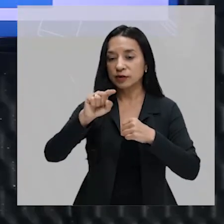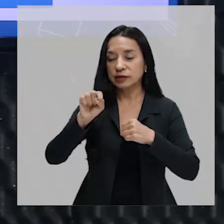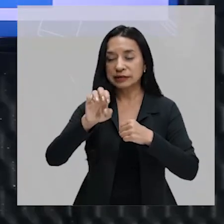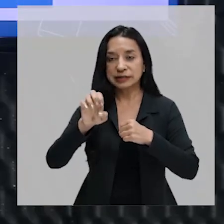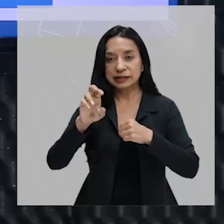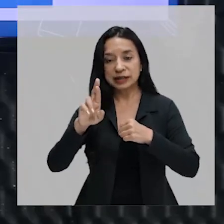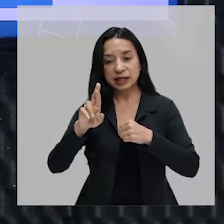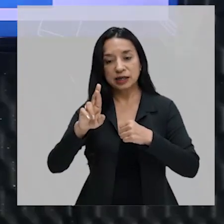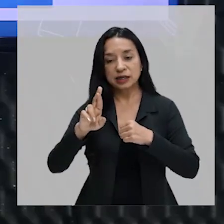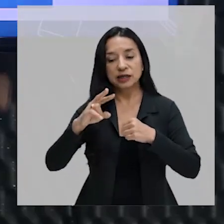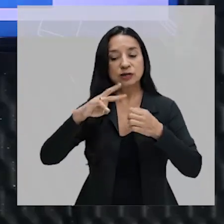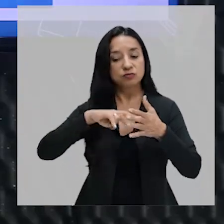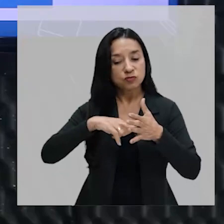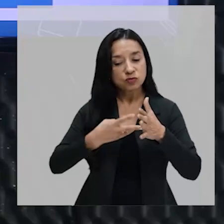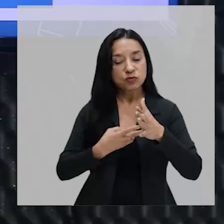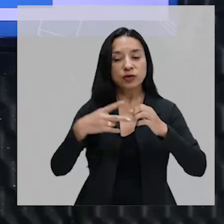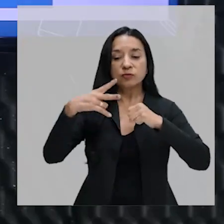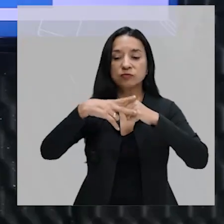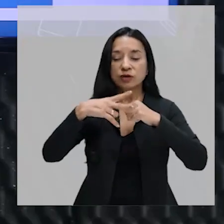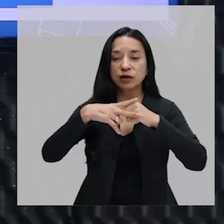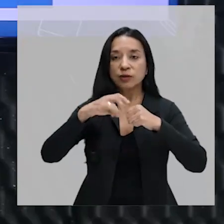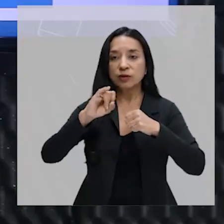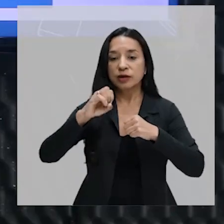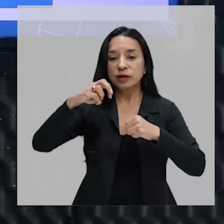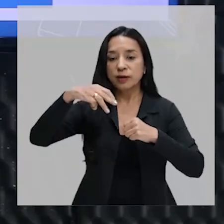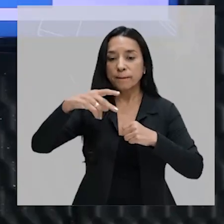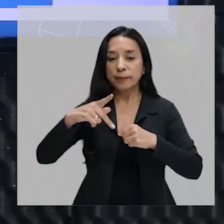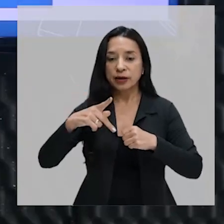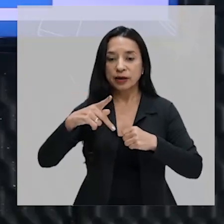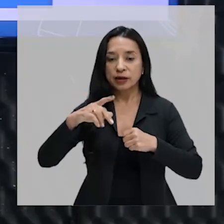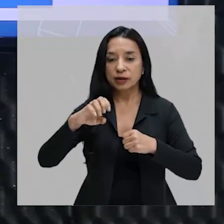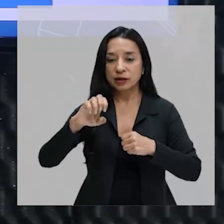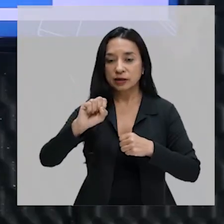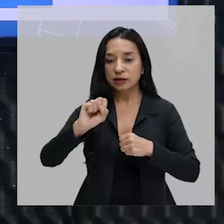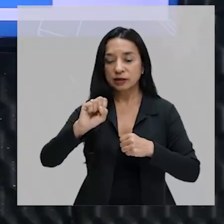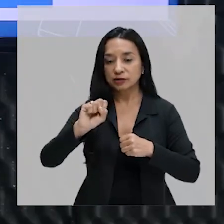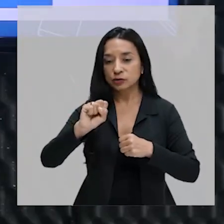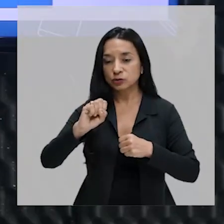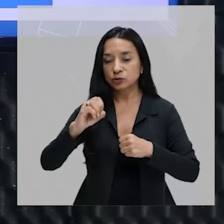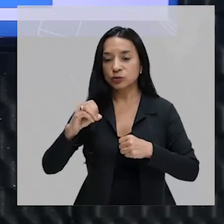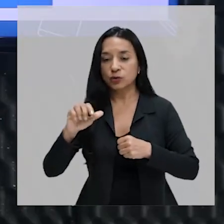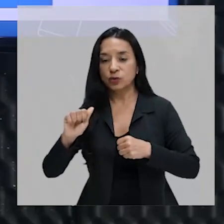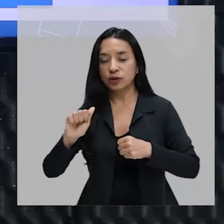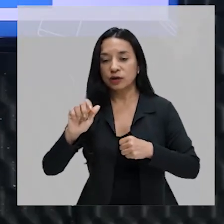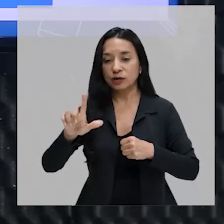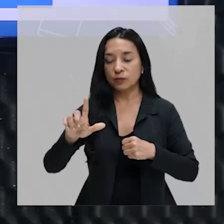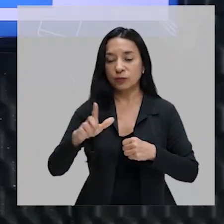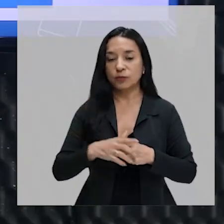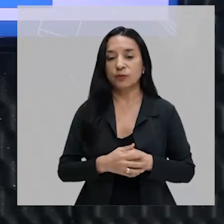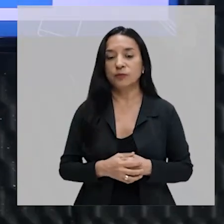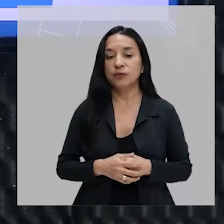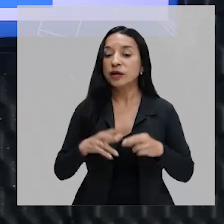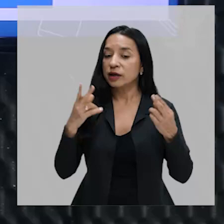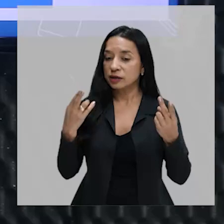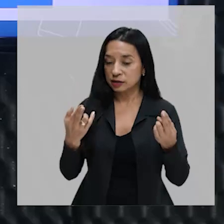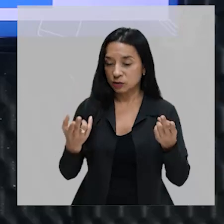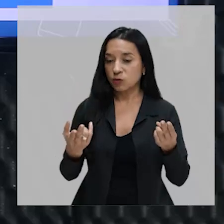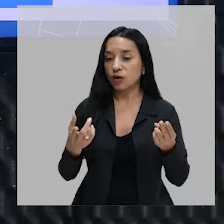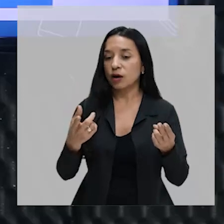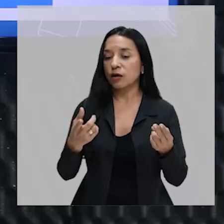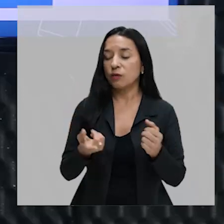aqui, ó. E verbos impessoais sempre conjugados na terceira pessoa do singular. O mesmo acontece com o verbo haver. Quando? Quando